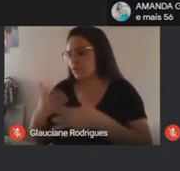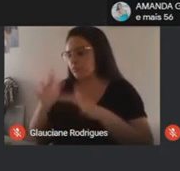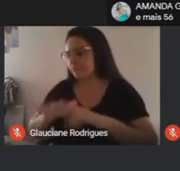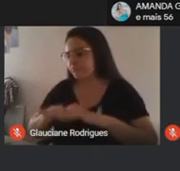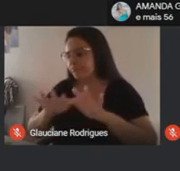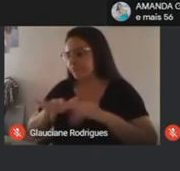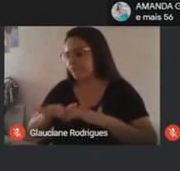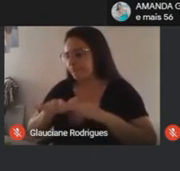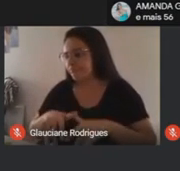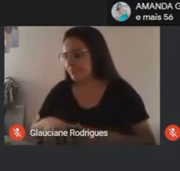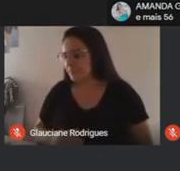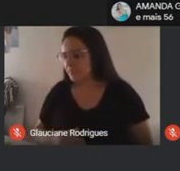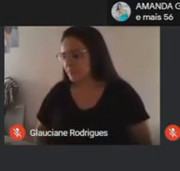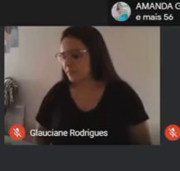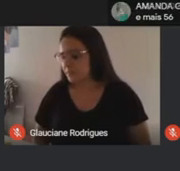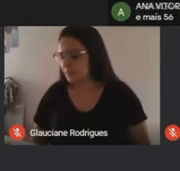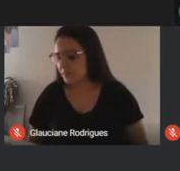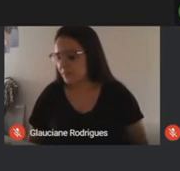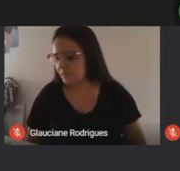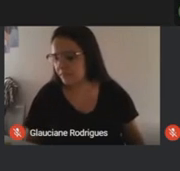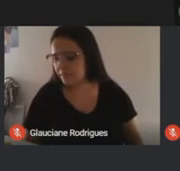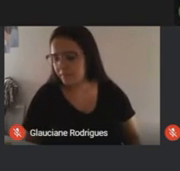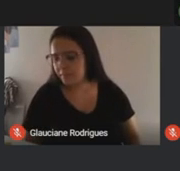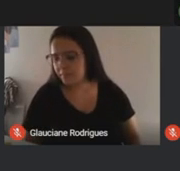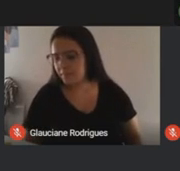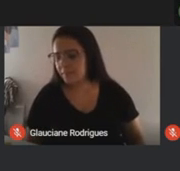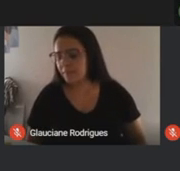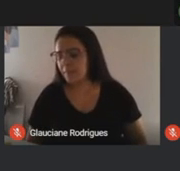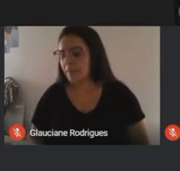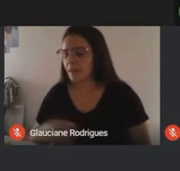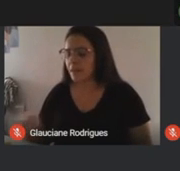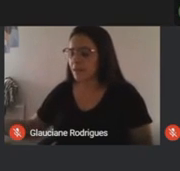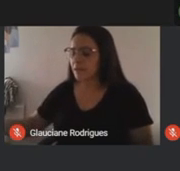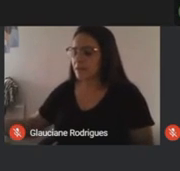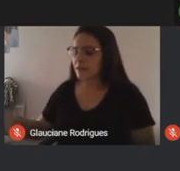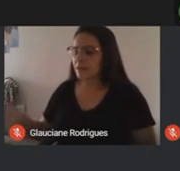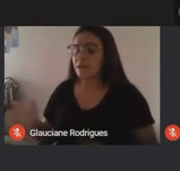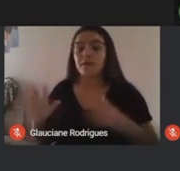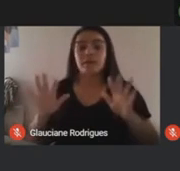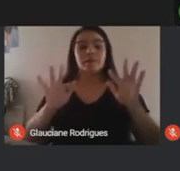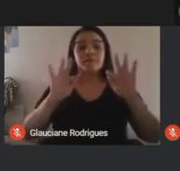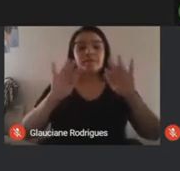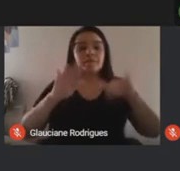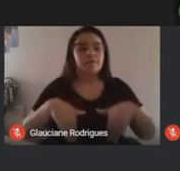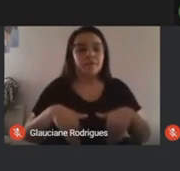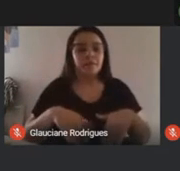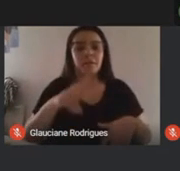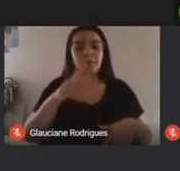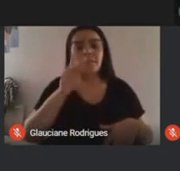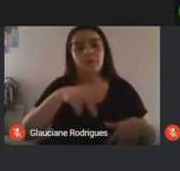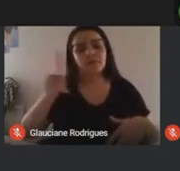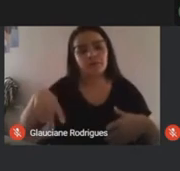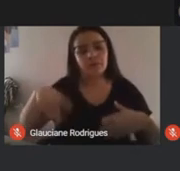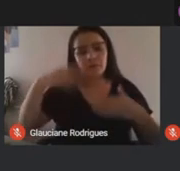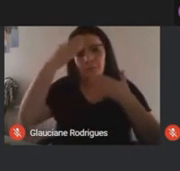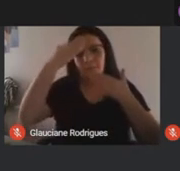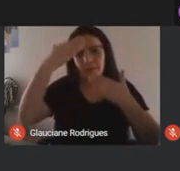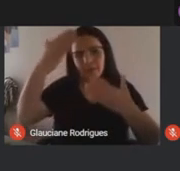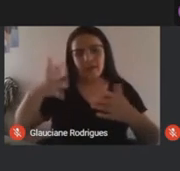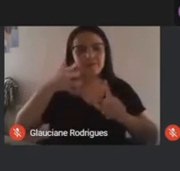Eu acho que ninguém se manifestou, então vou encerrar por hora. Muito obrigada, professora, pela ótima